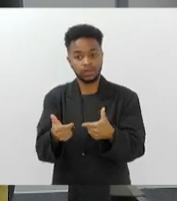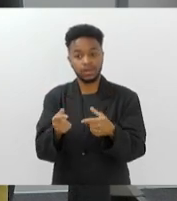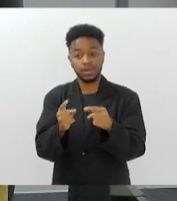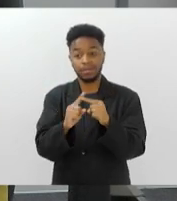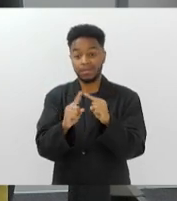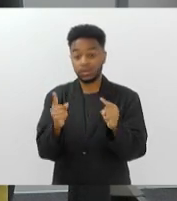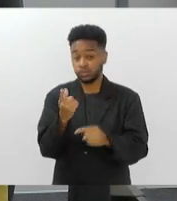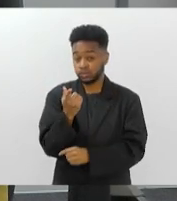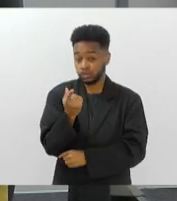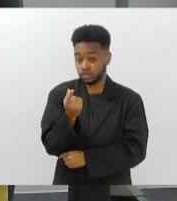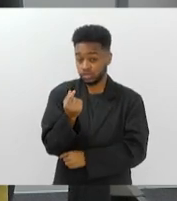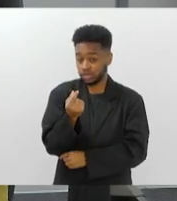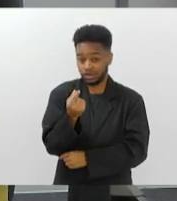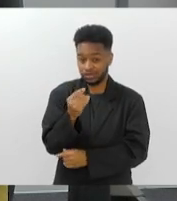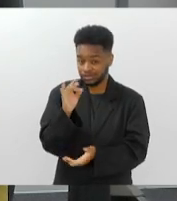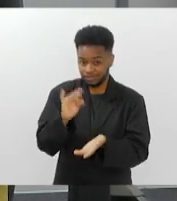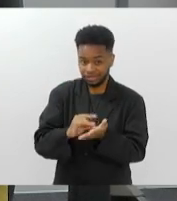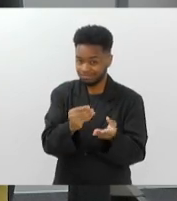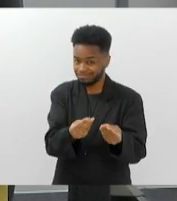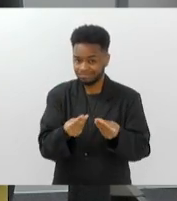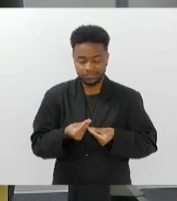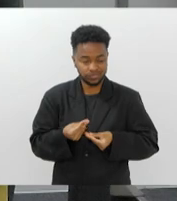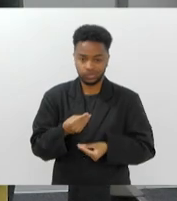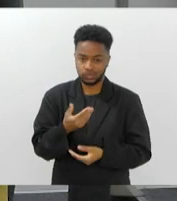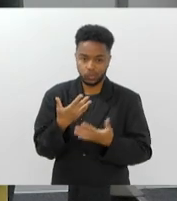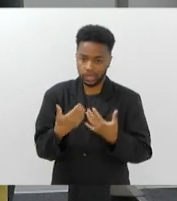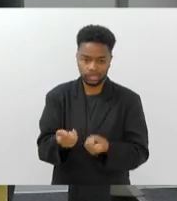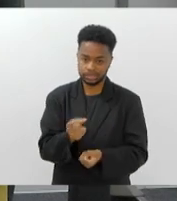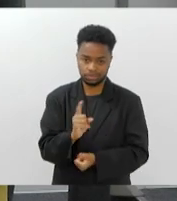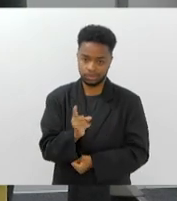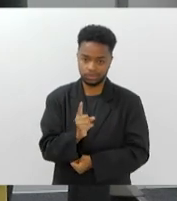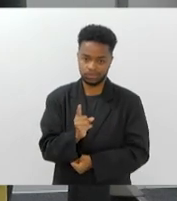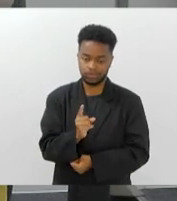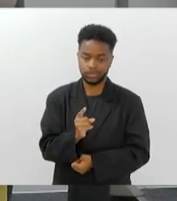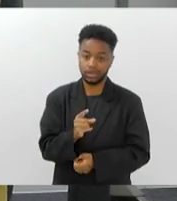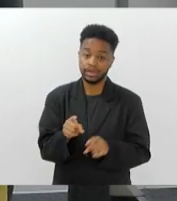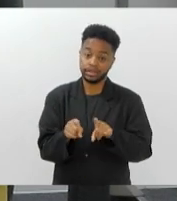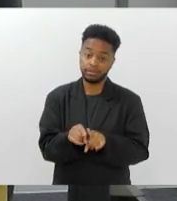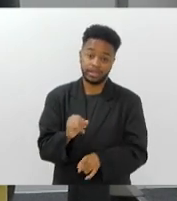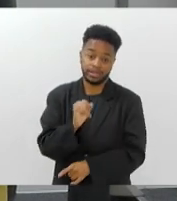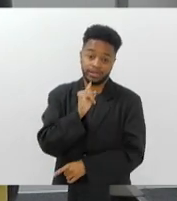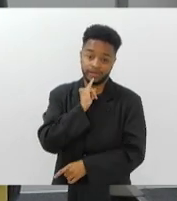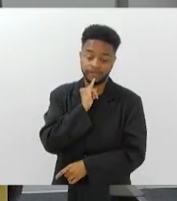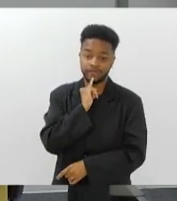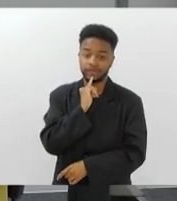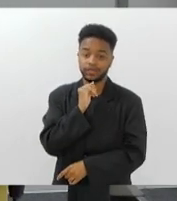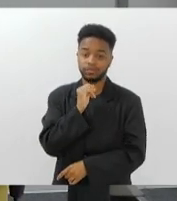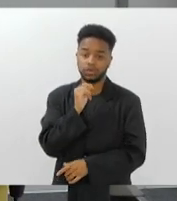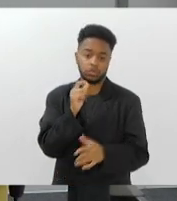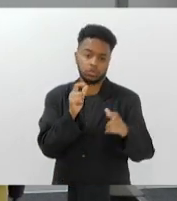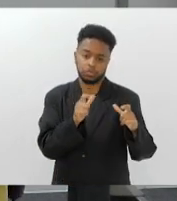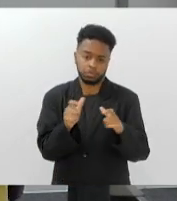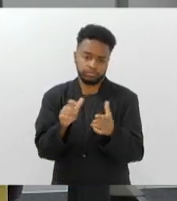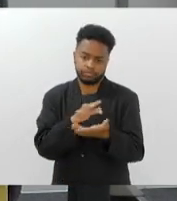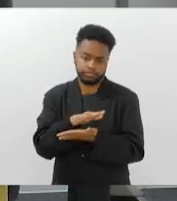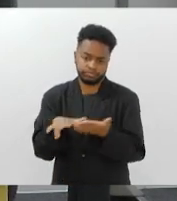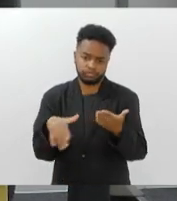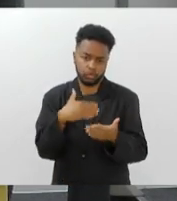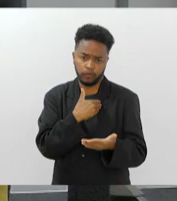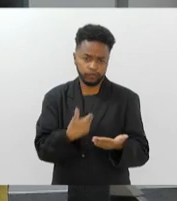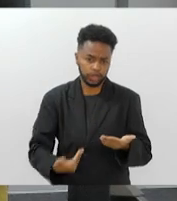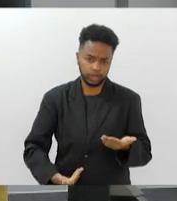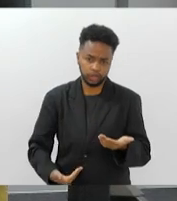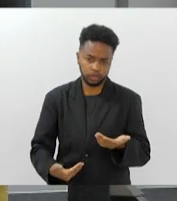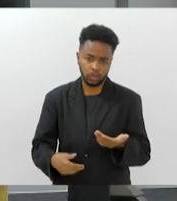esse recurso nunca chegou de fato a secretaria de saúde e lamentavelmente os mecanismos sejam governamentais